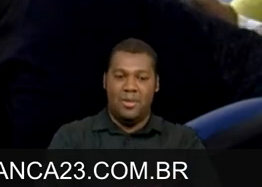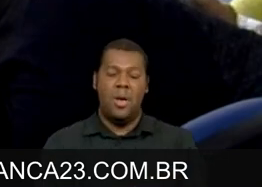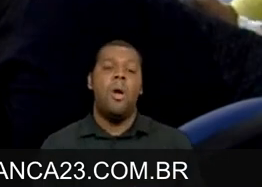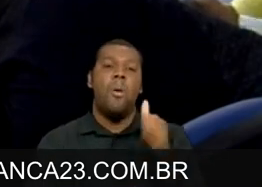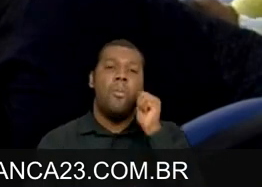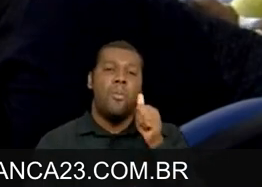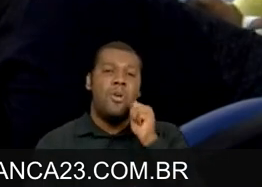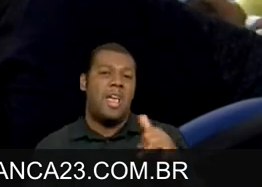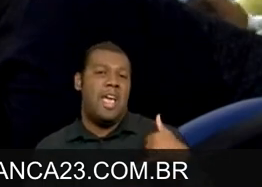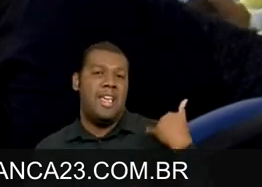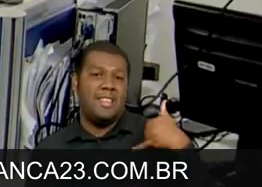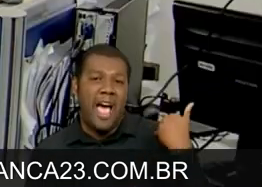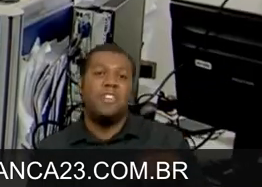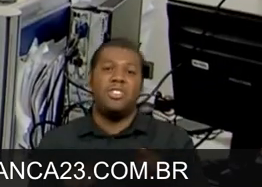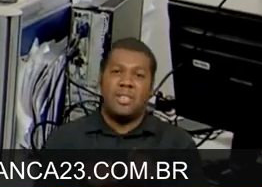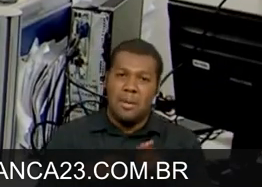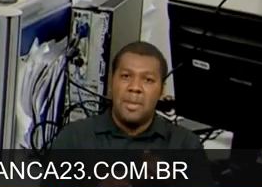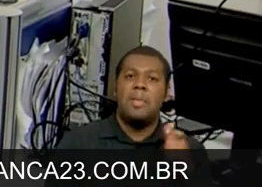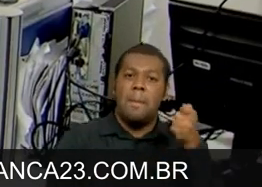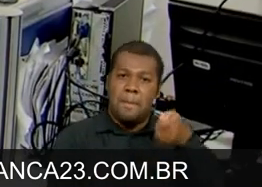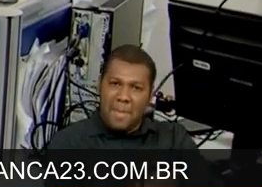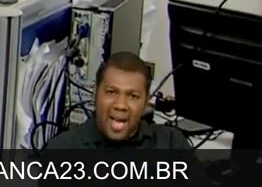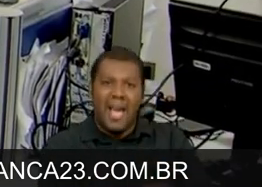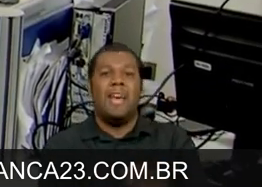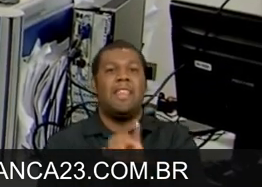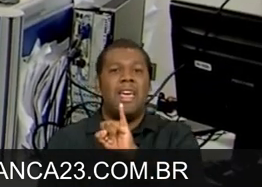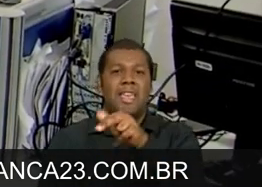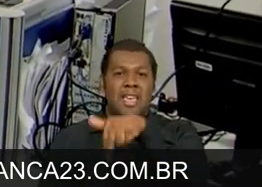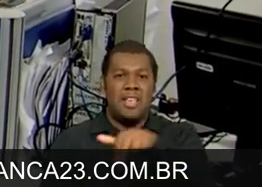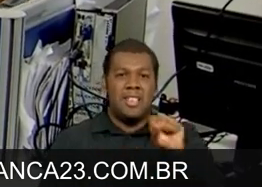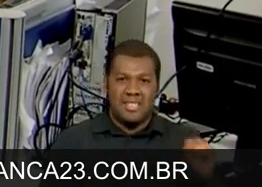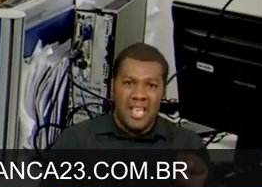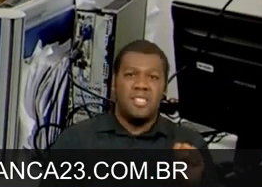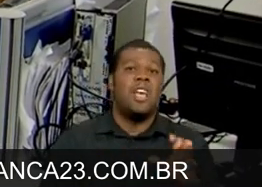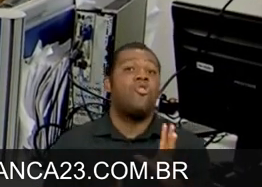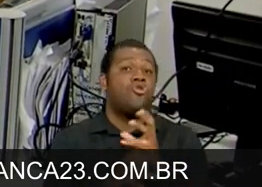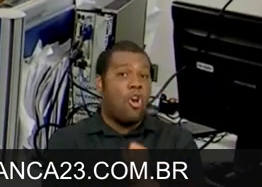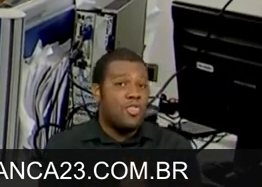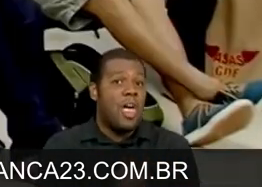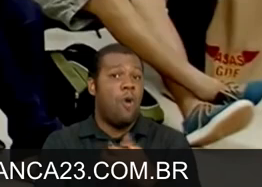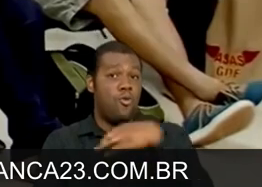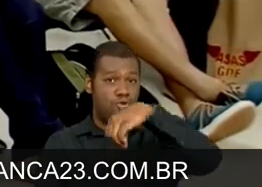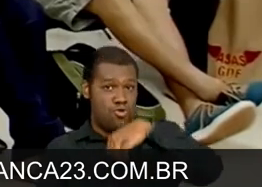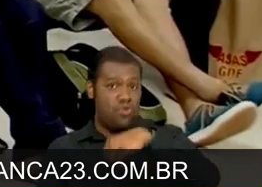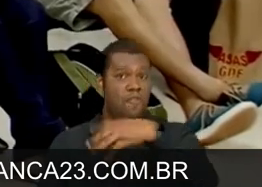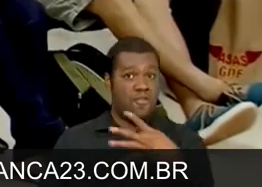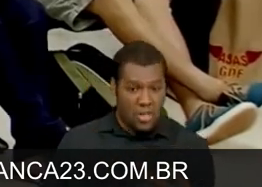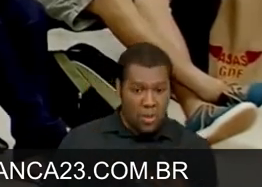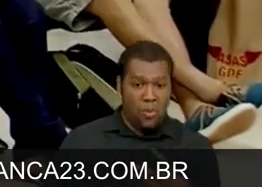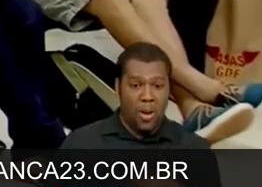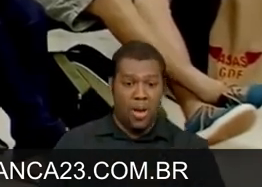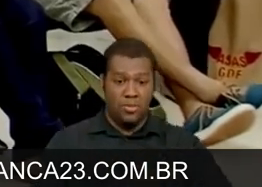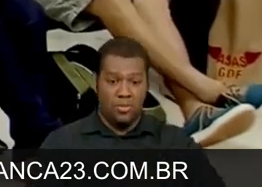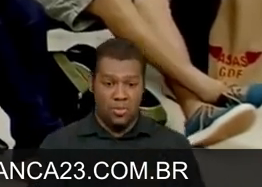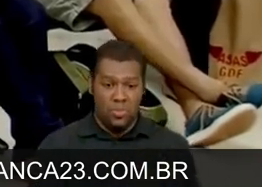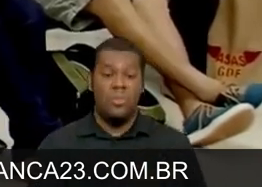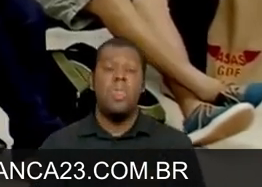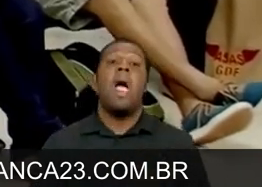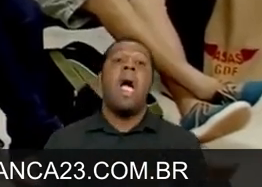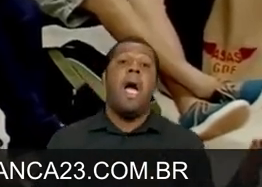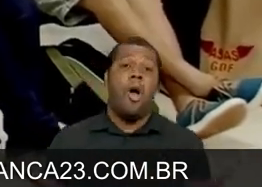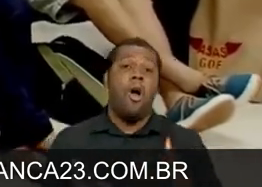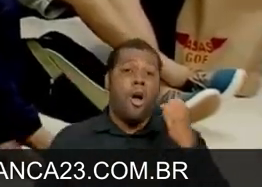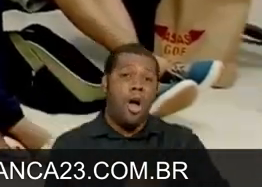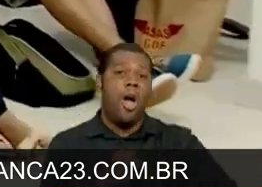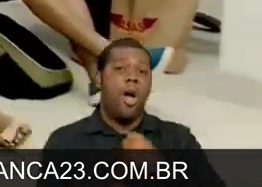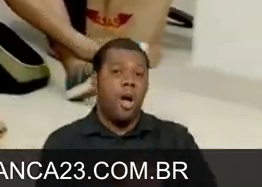Fernanda com o tempo de contribuição, são 94 pontos, um pouco mais que os 91 que passam a ser exigidos neste ano para as